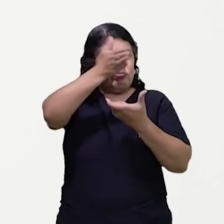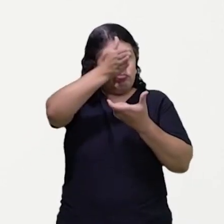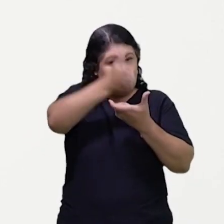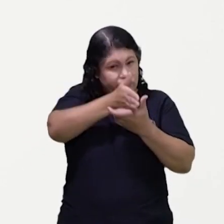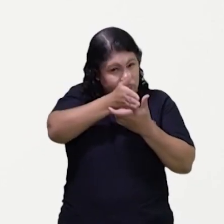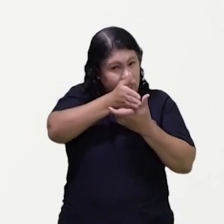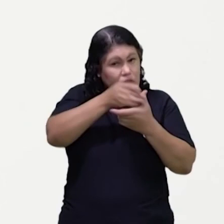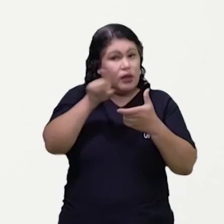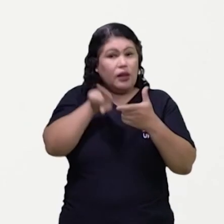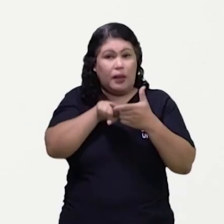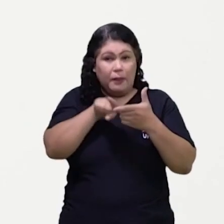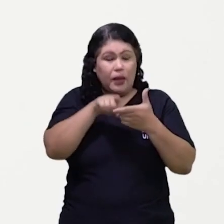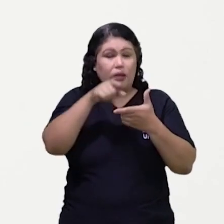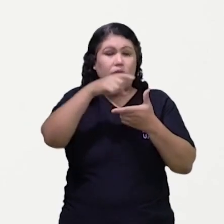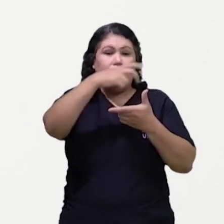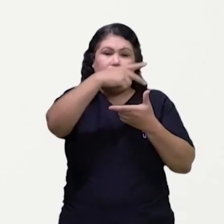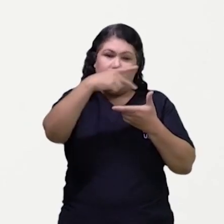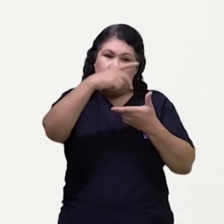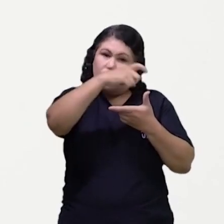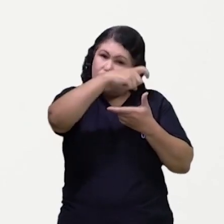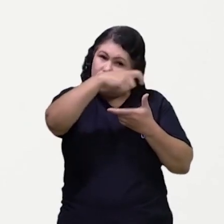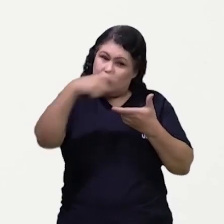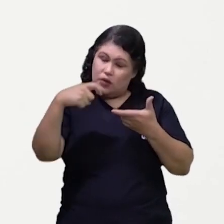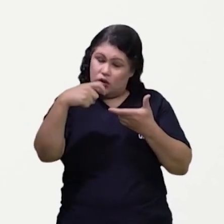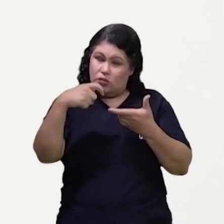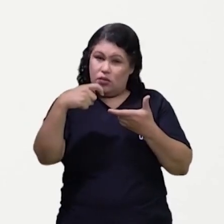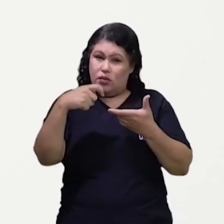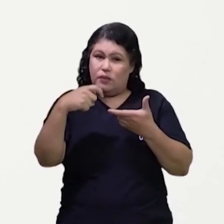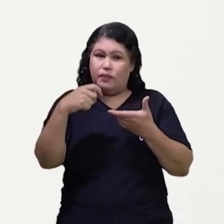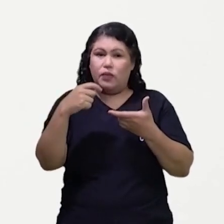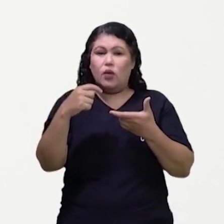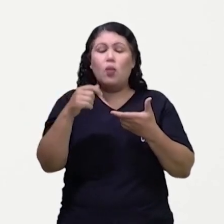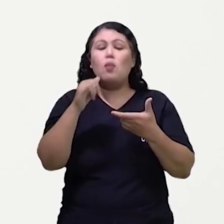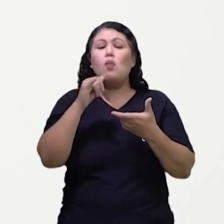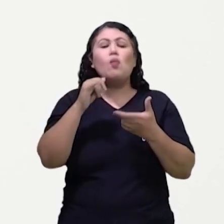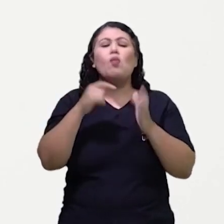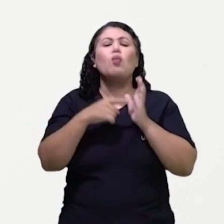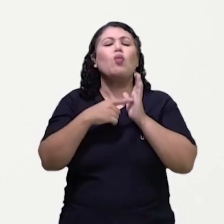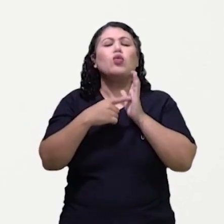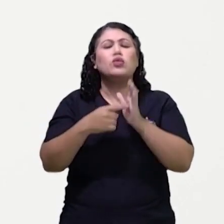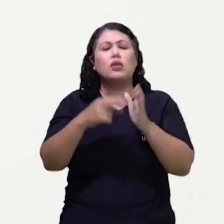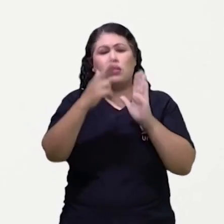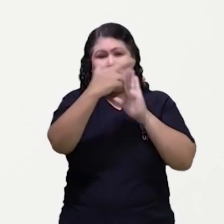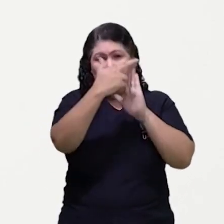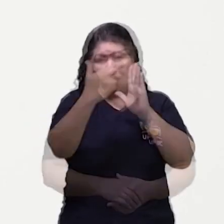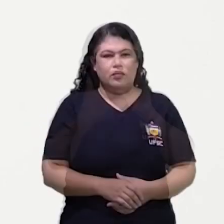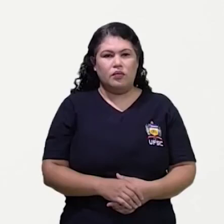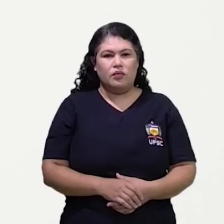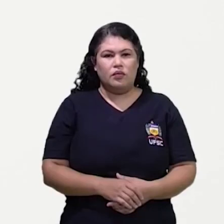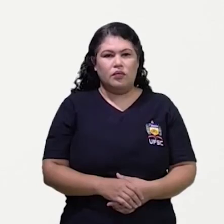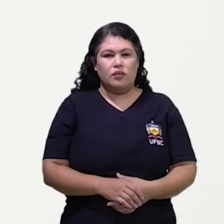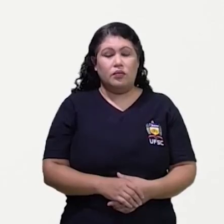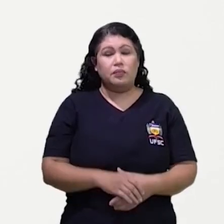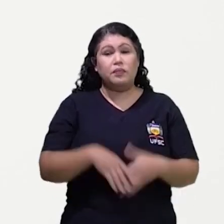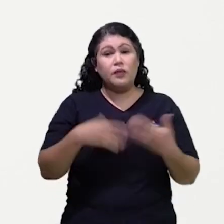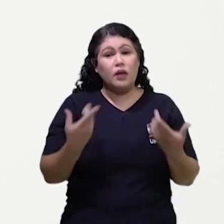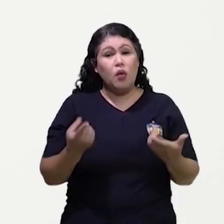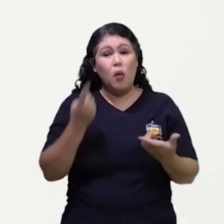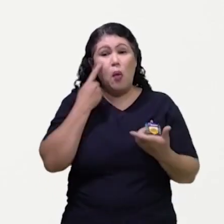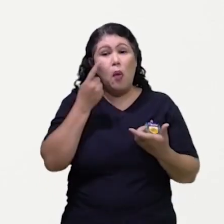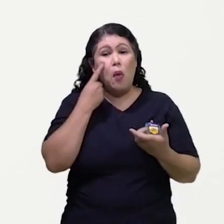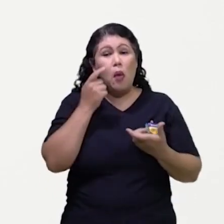Nêutrons. Penúltima, novamente. A gente está tentando botar exemplo de toda a regra aqui para vocês. Então, vamos